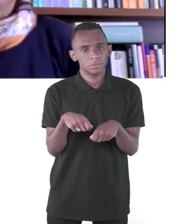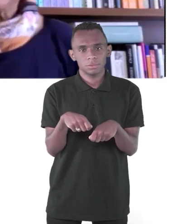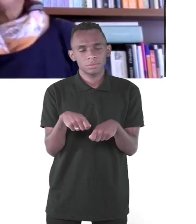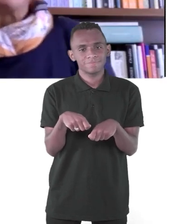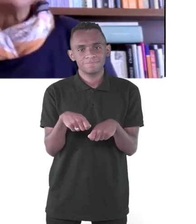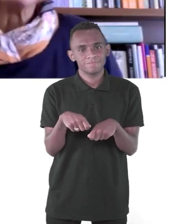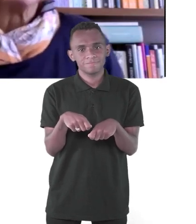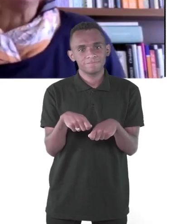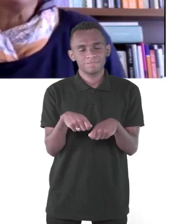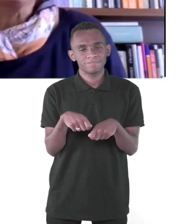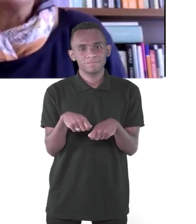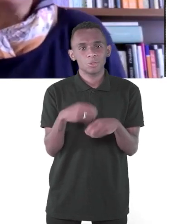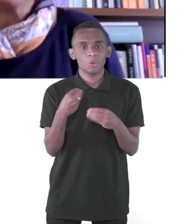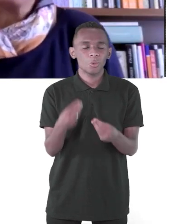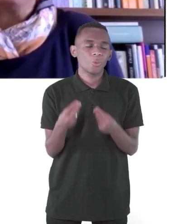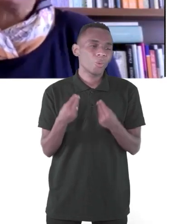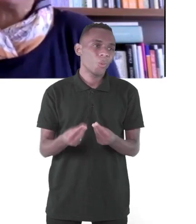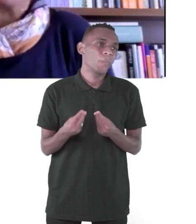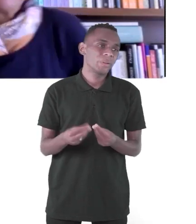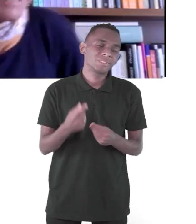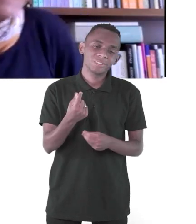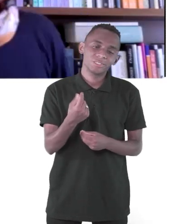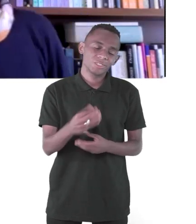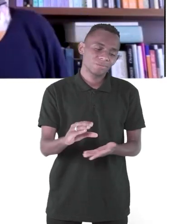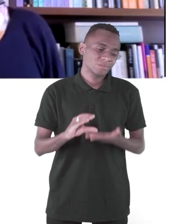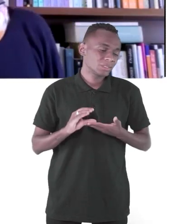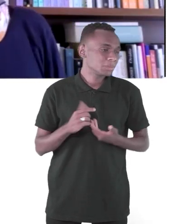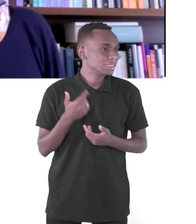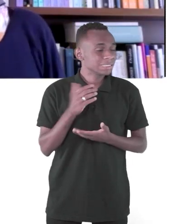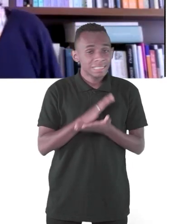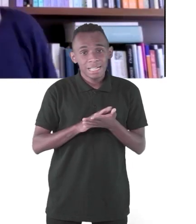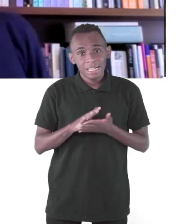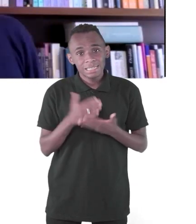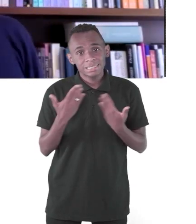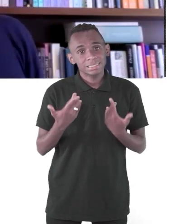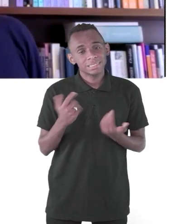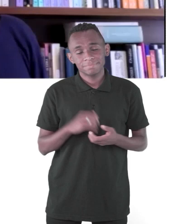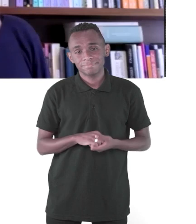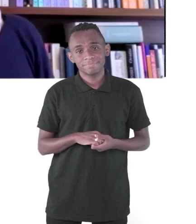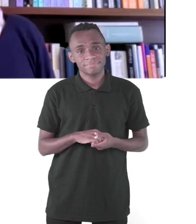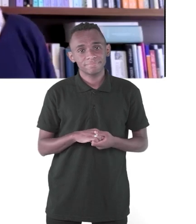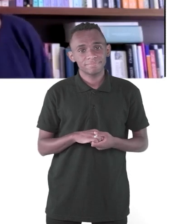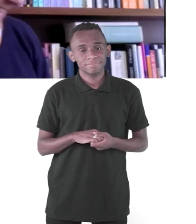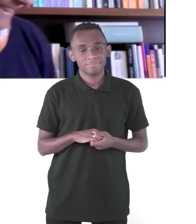gente trabalha para... Isso não existe. Isso é uma lenda.